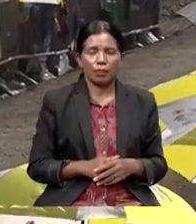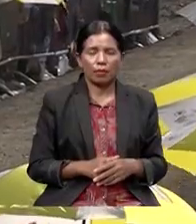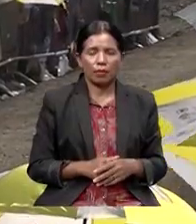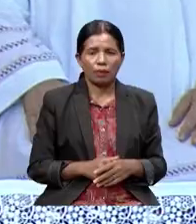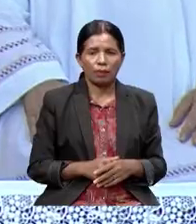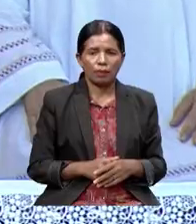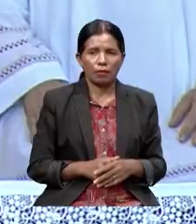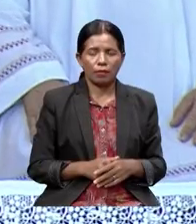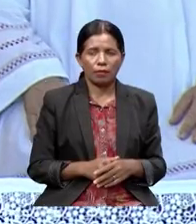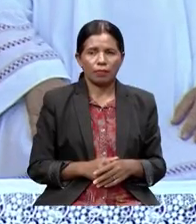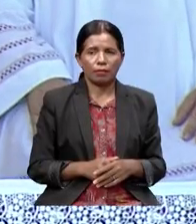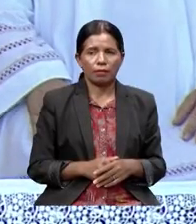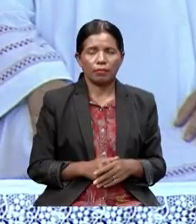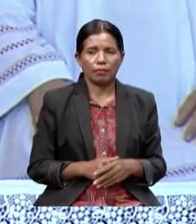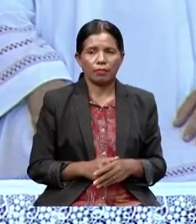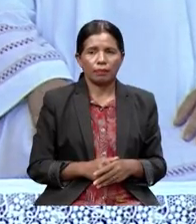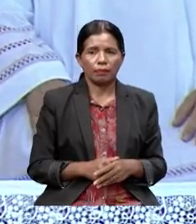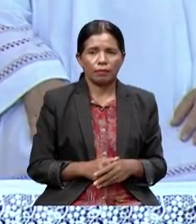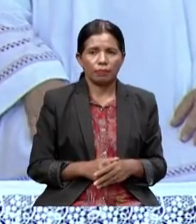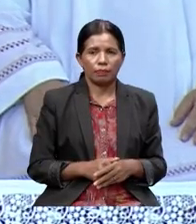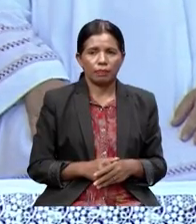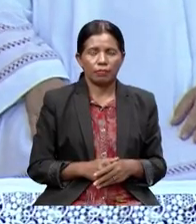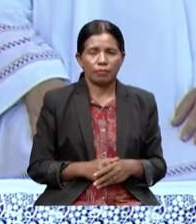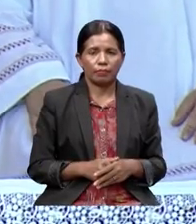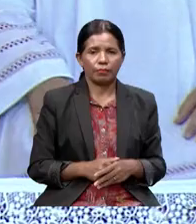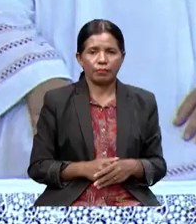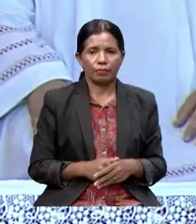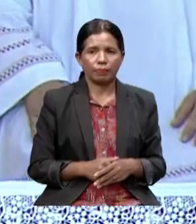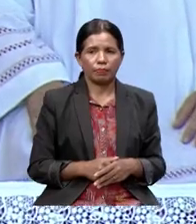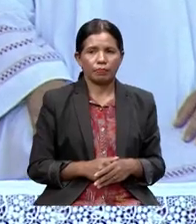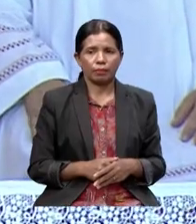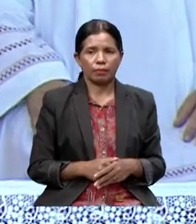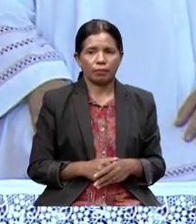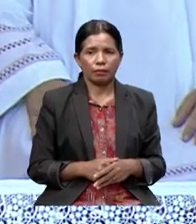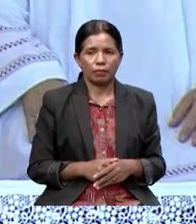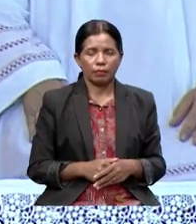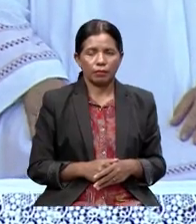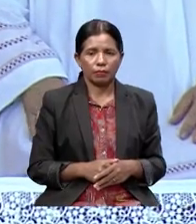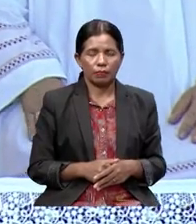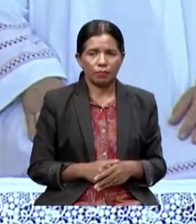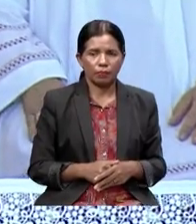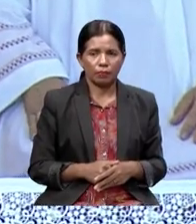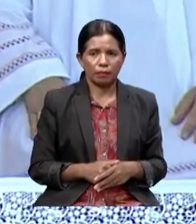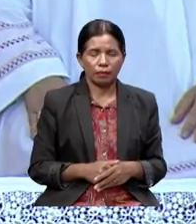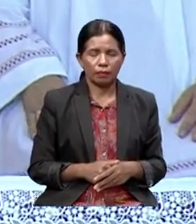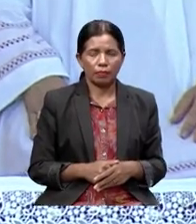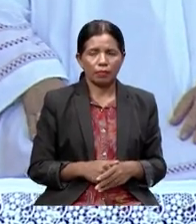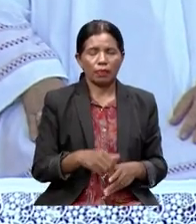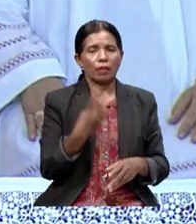Lamentablemente caracterizada por una gran decadencia moral.